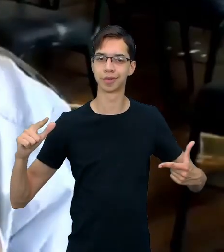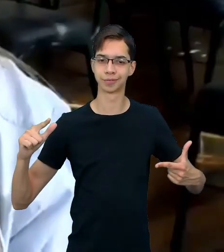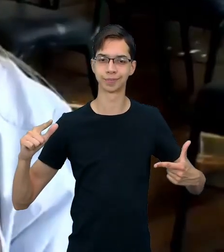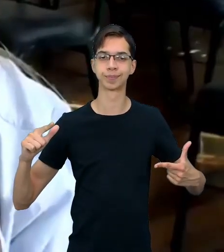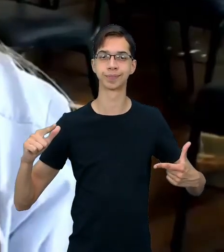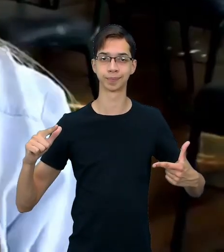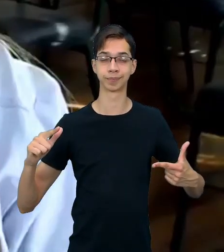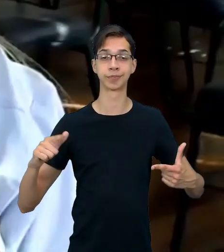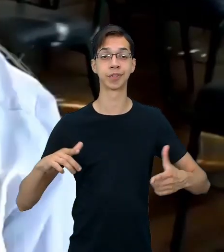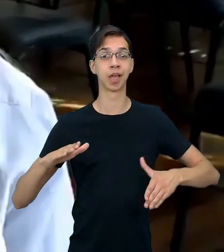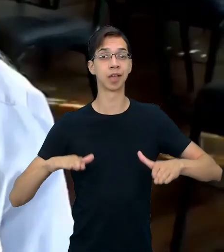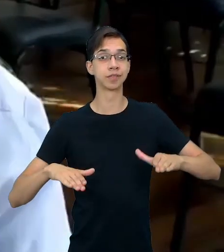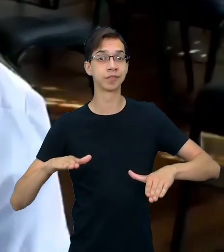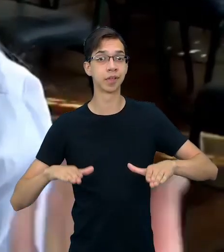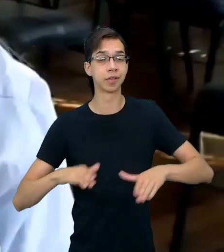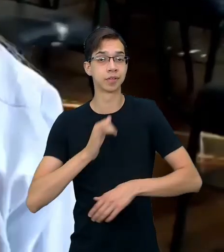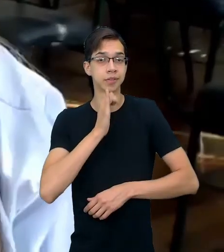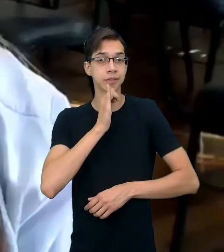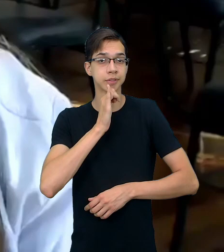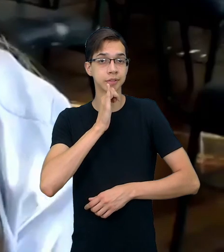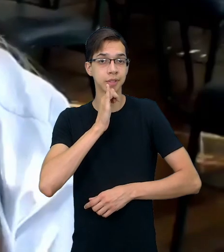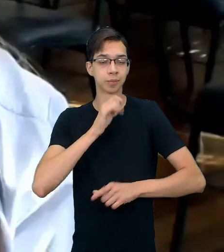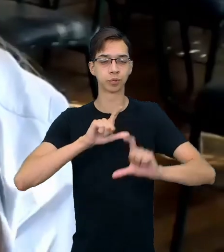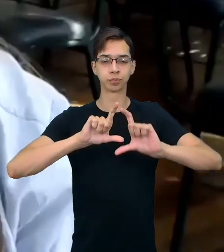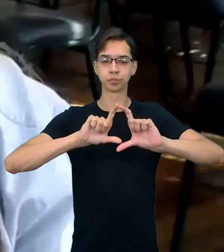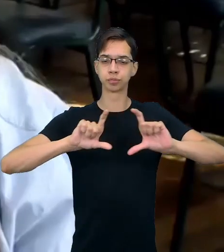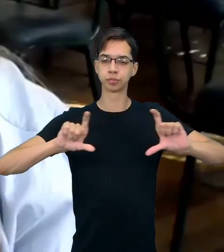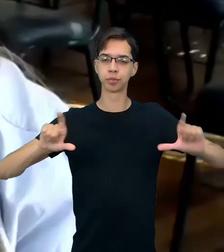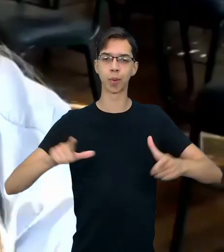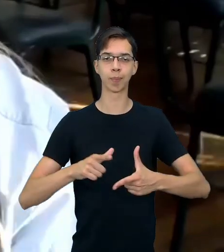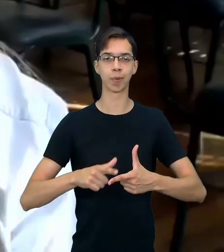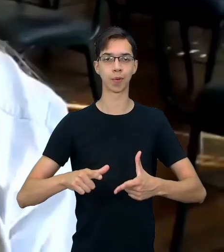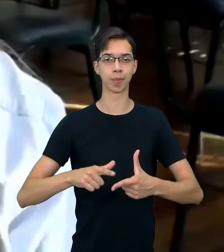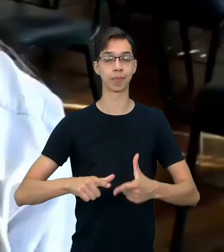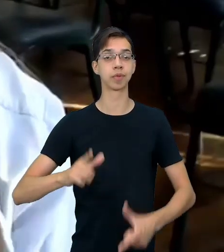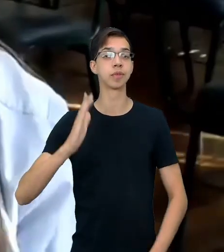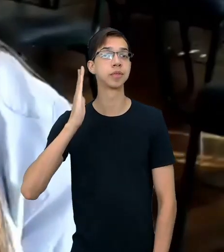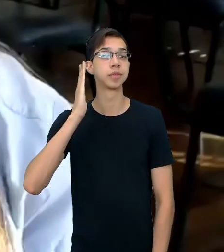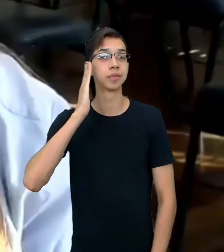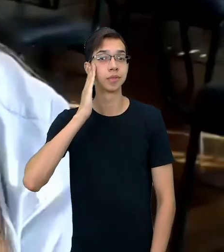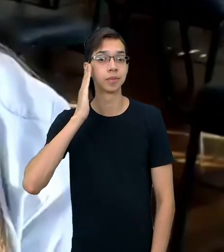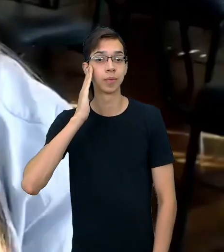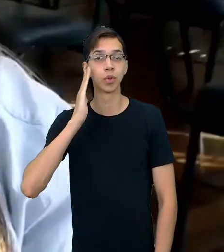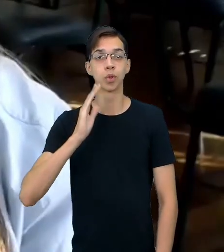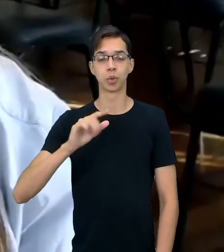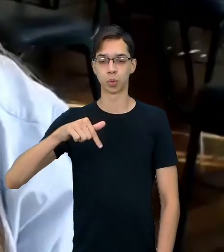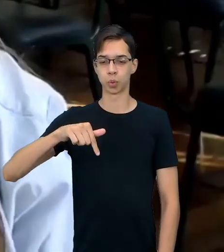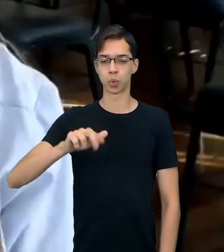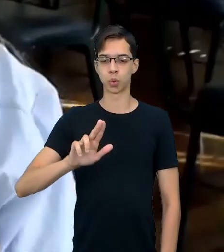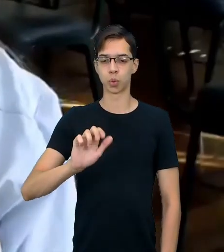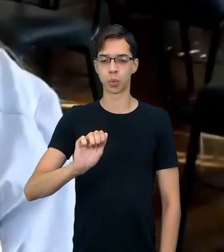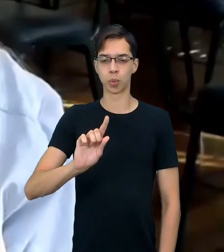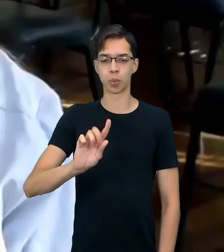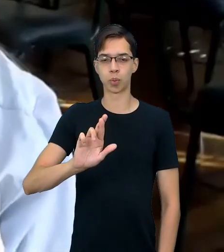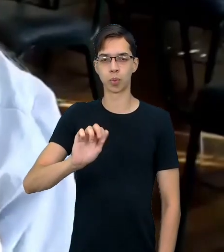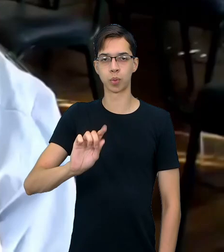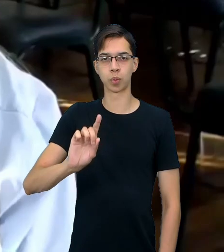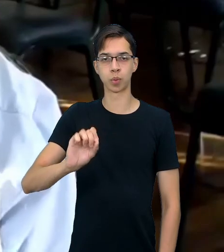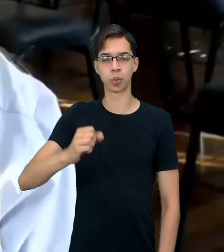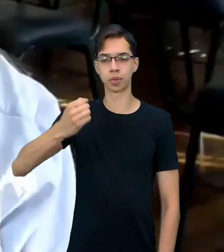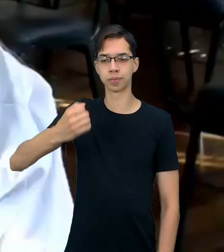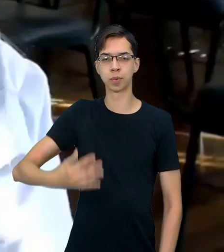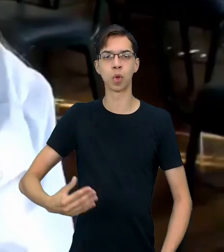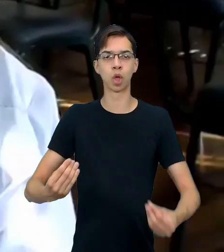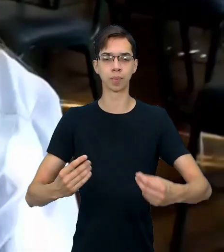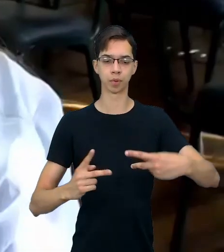situações problemas. Então, vamos ver um exemplo, né, a descrição de um quadrado, por exemplo, por meio das suas